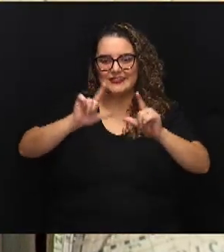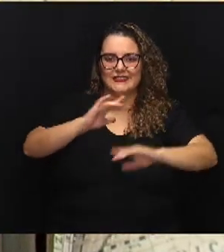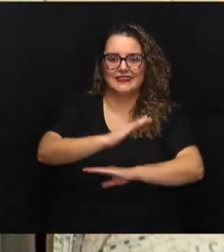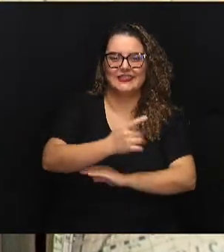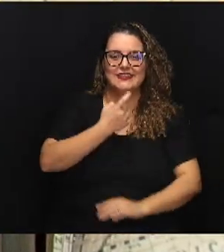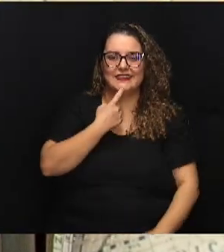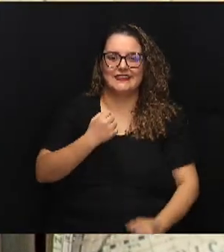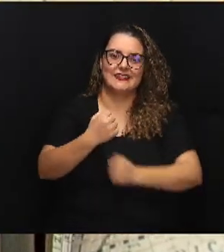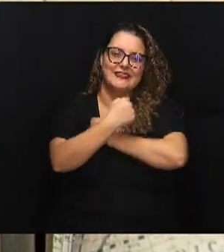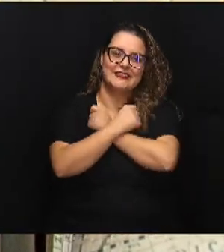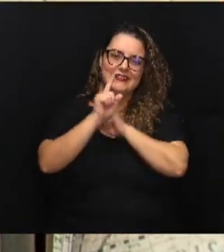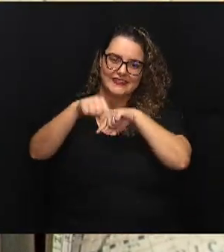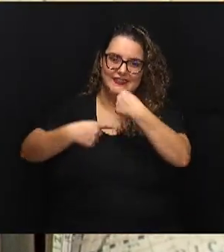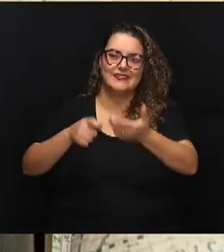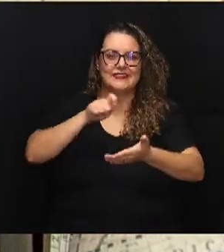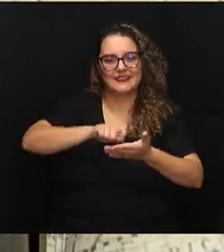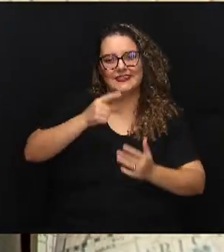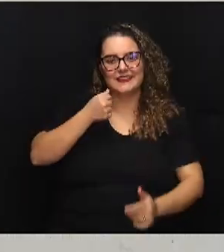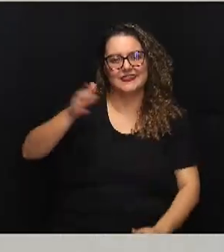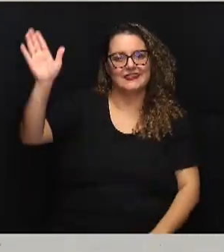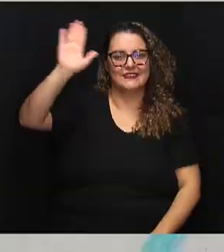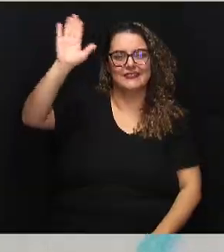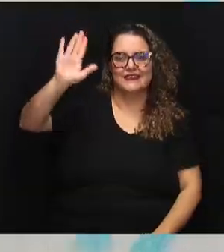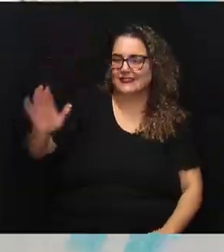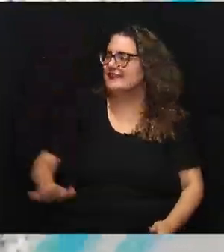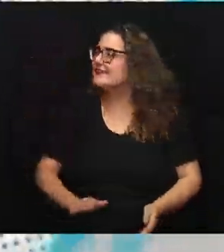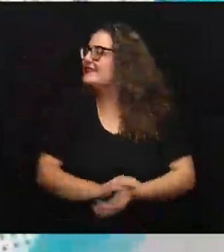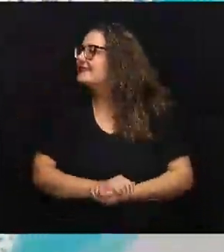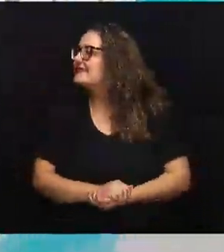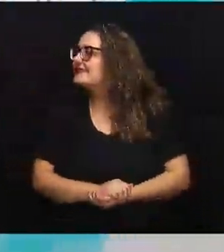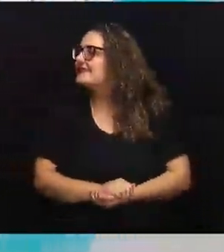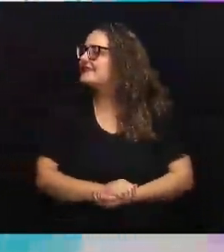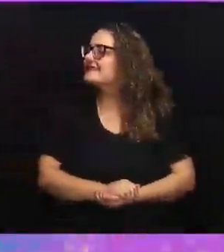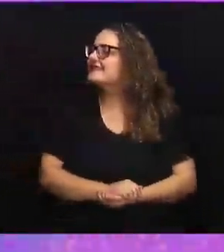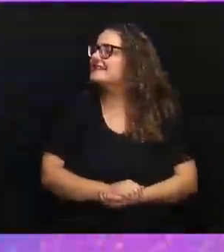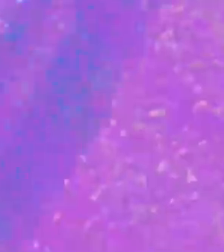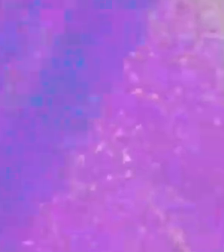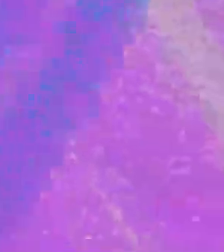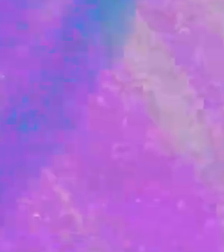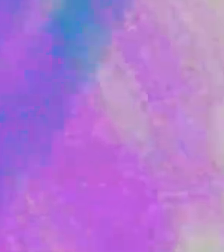Campinas. Um abraço e até o próximo Na Ponta do Lápis.